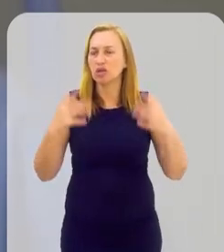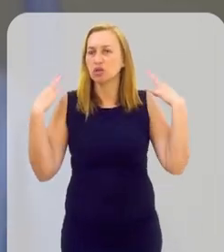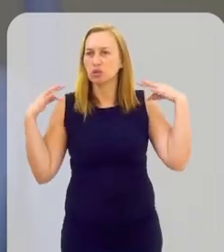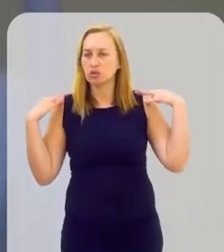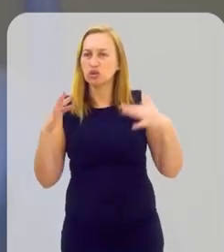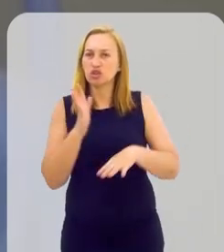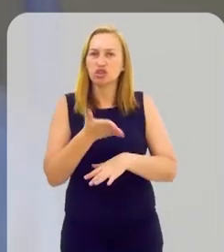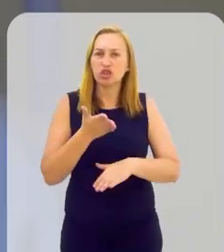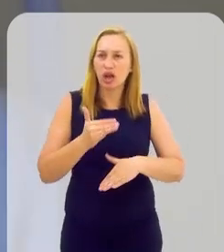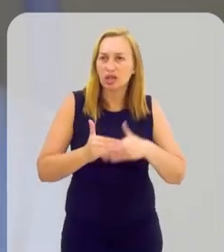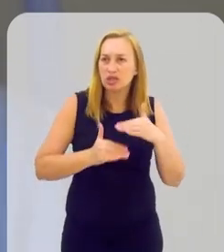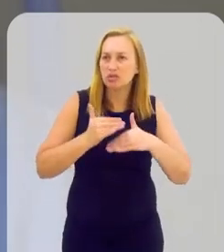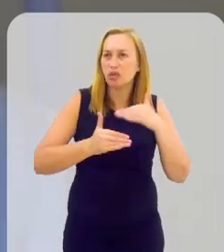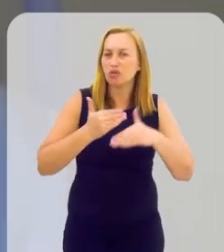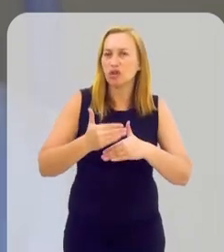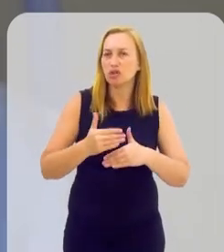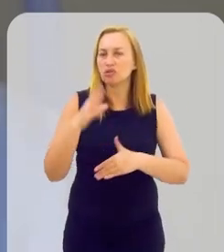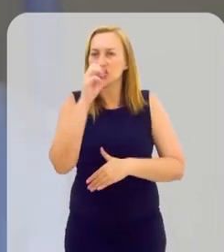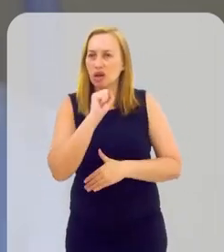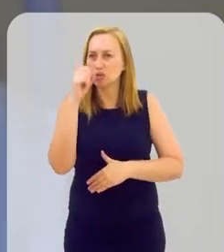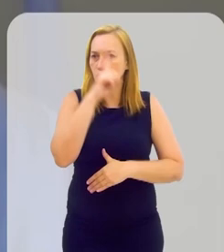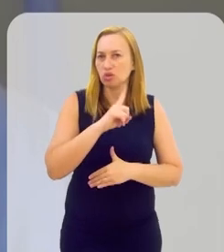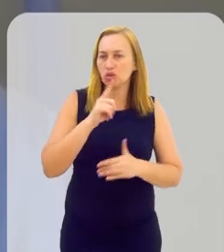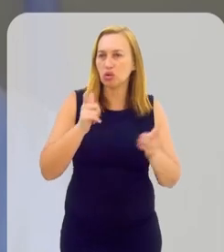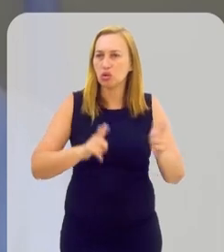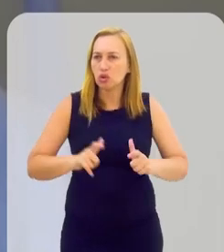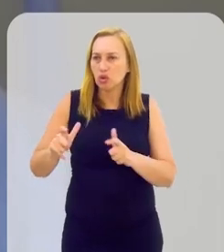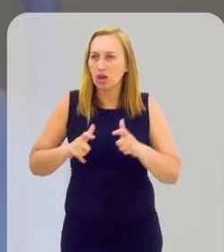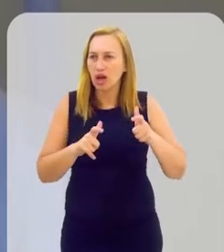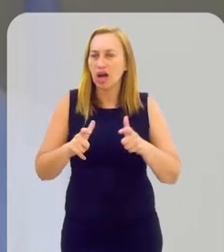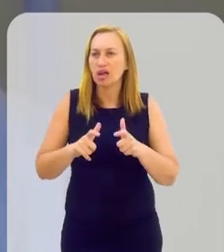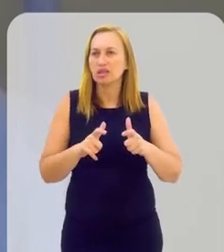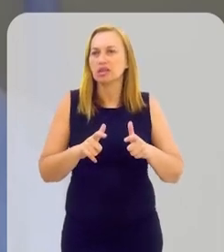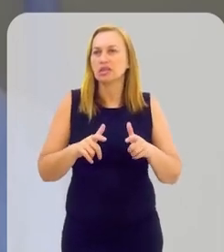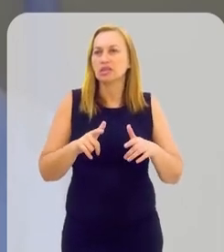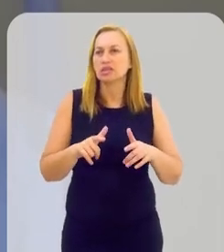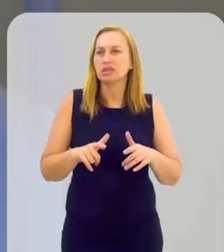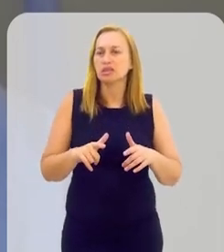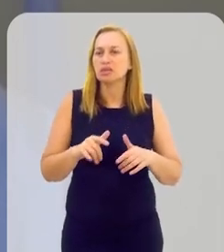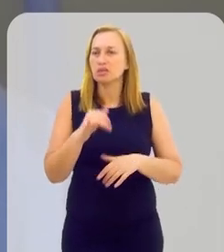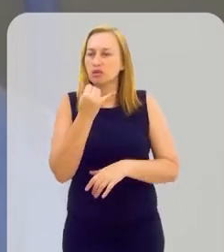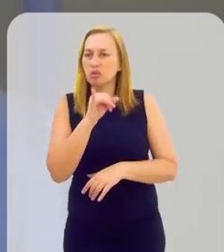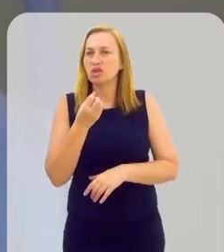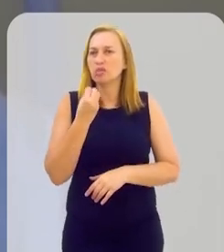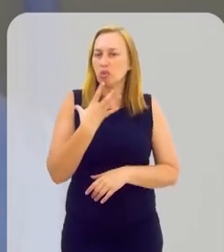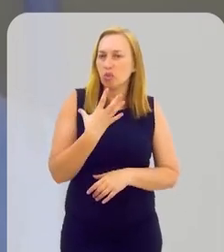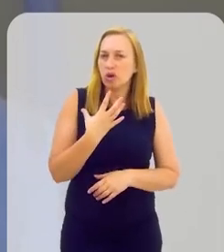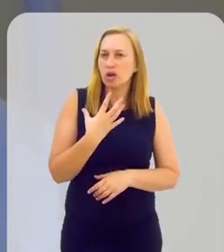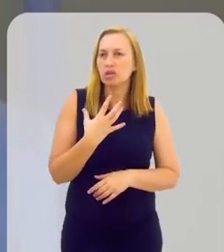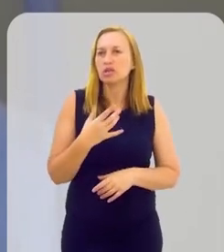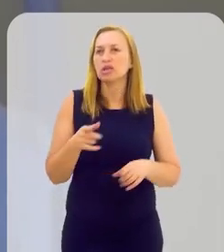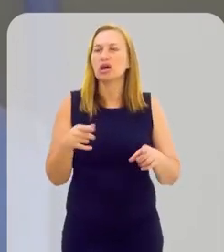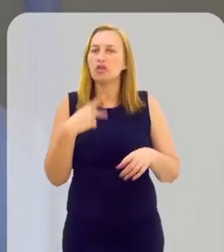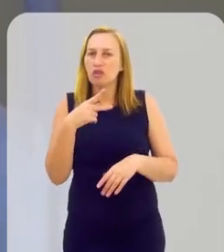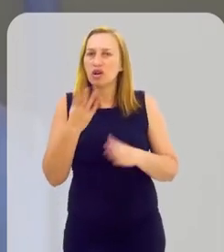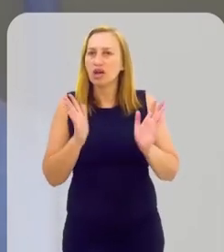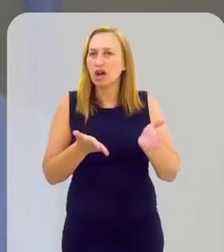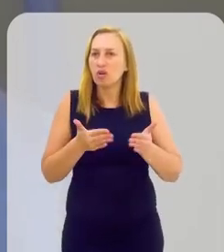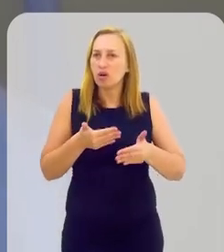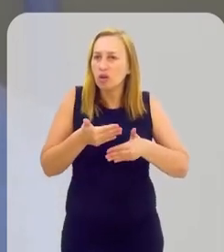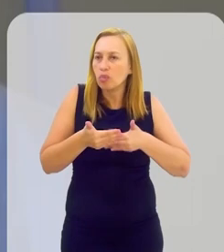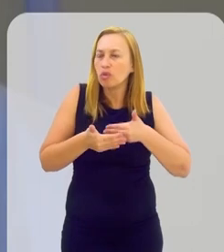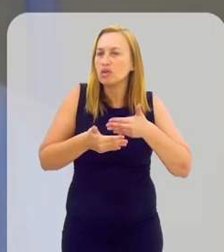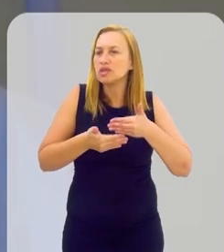significação turística, isso tem sido já revigorado. No final de semana, a ocupação nesses destinos fluminenses tem sido muito